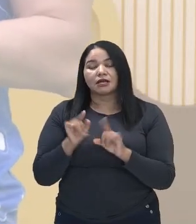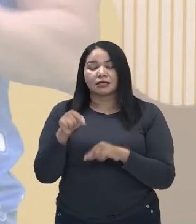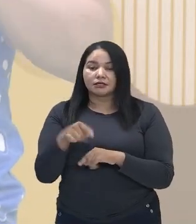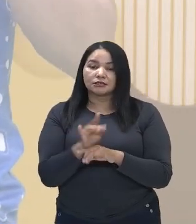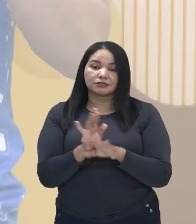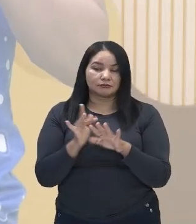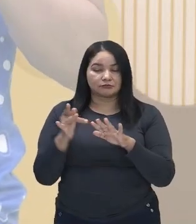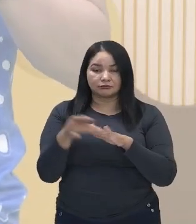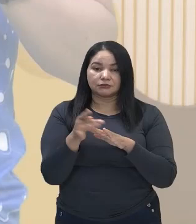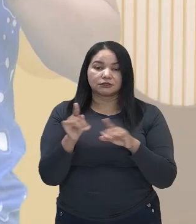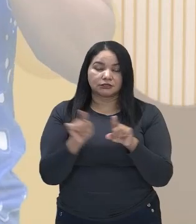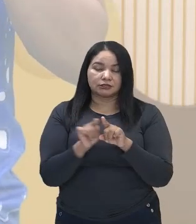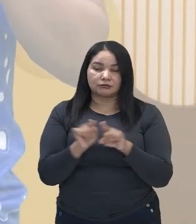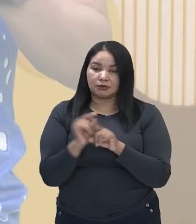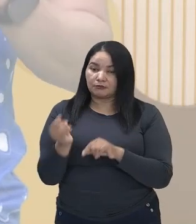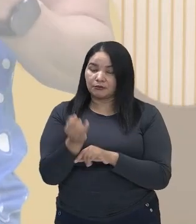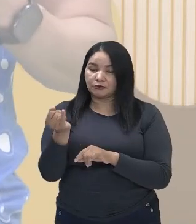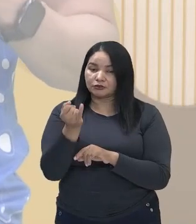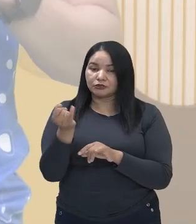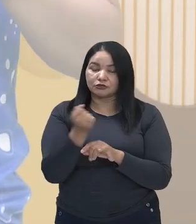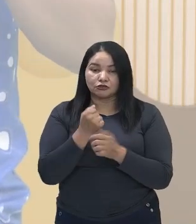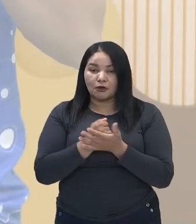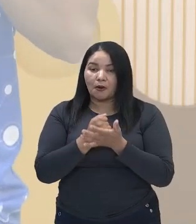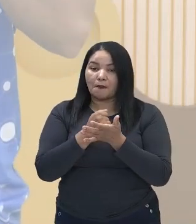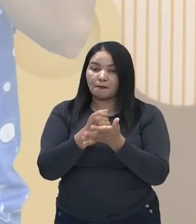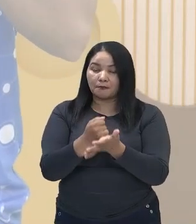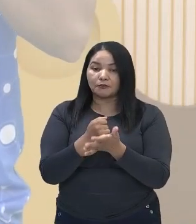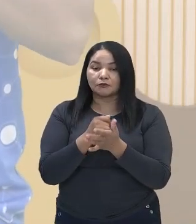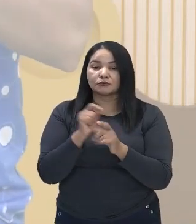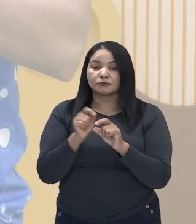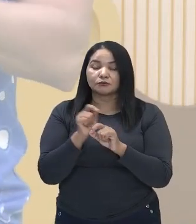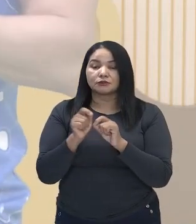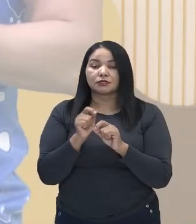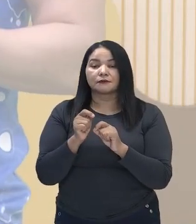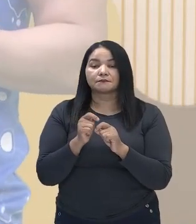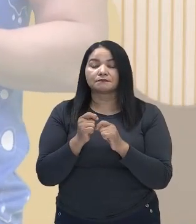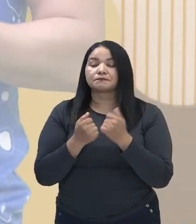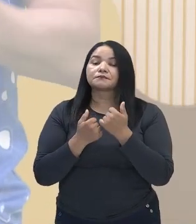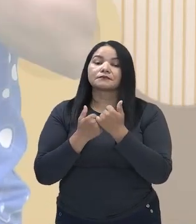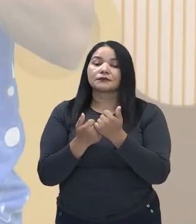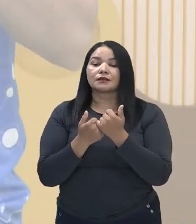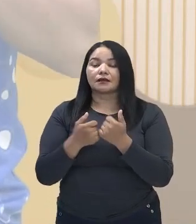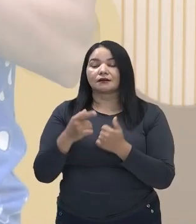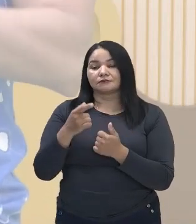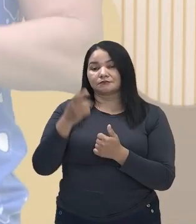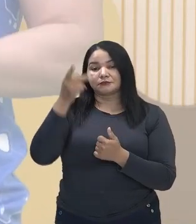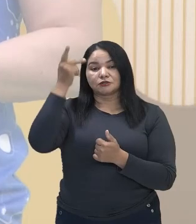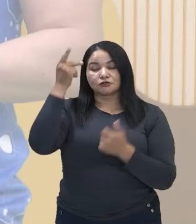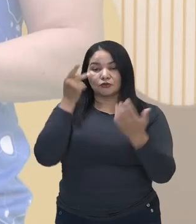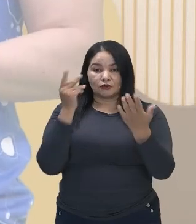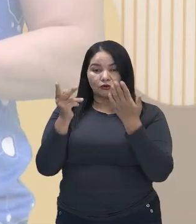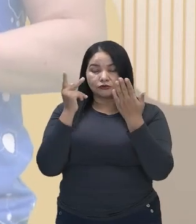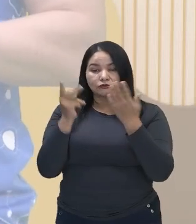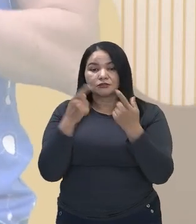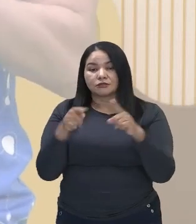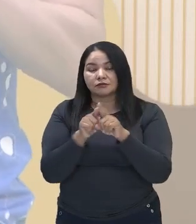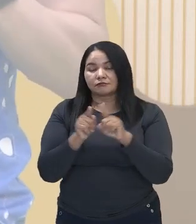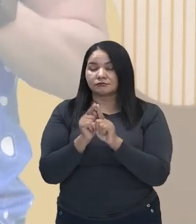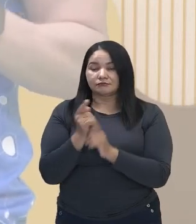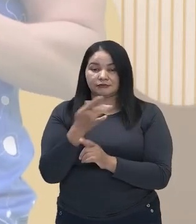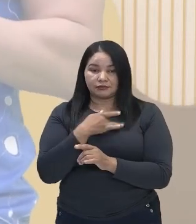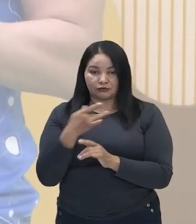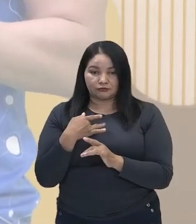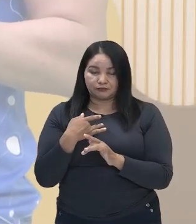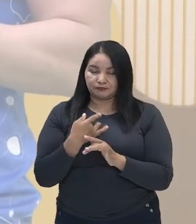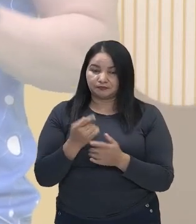exemplo, tá bom? Então é importante esse apoio psicológico, esse apoio físico e mental que você pode conseguir através da saúde.